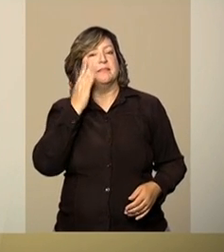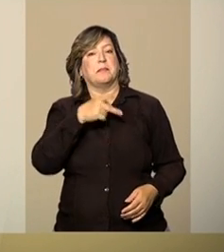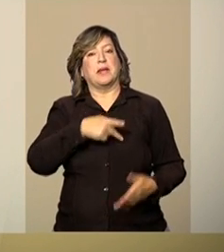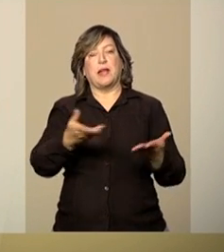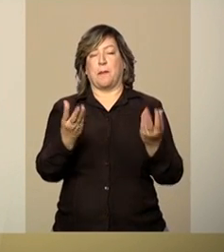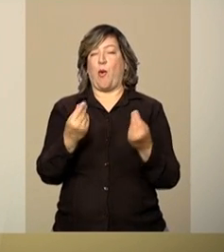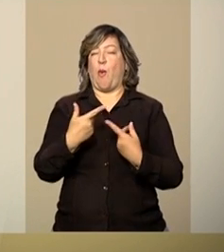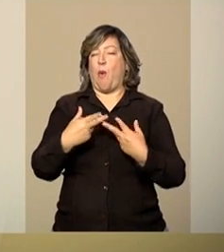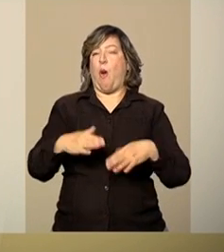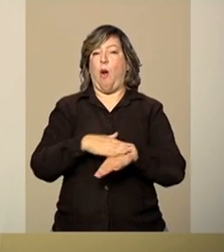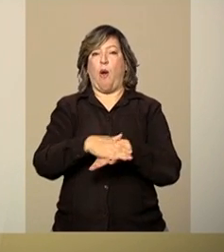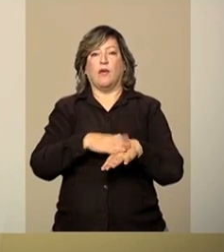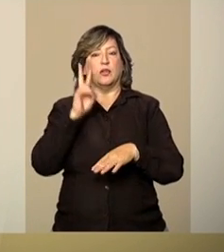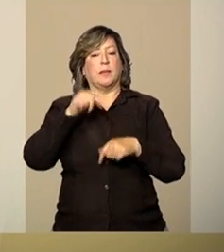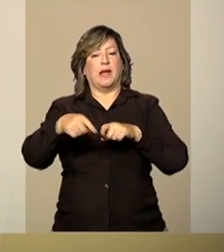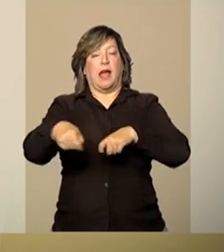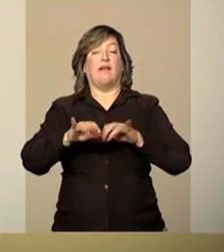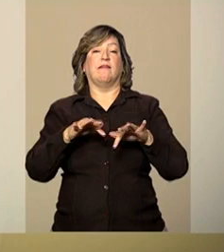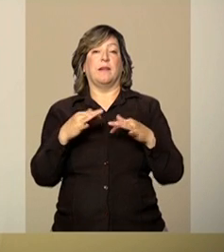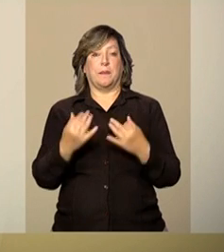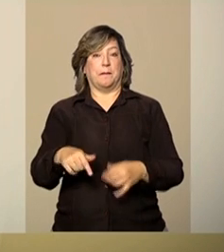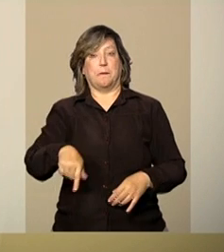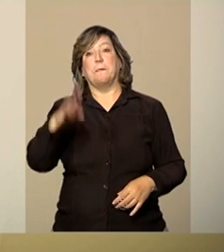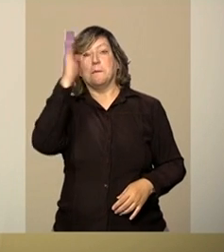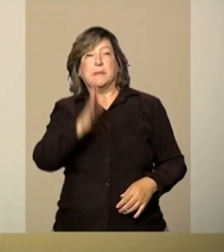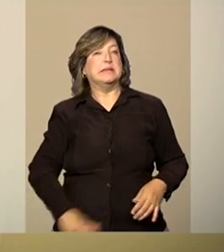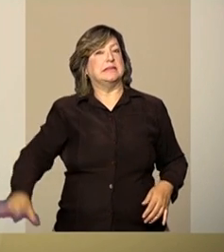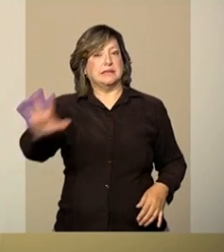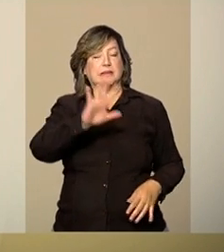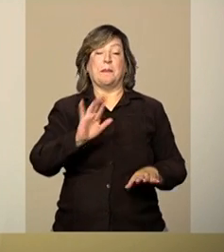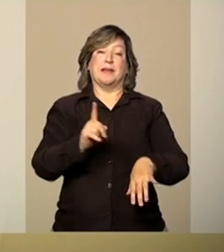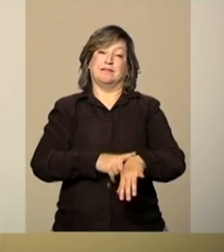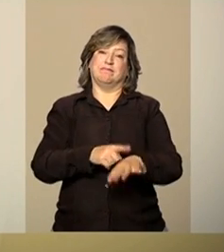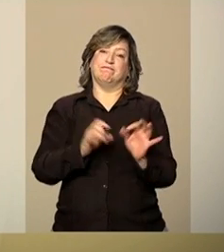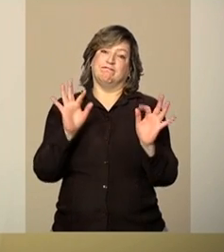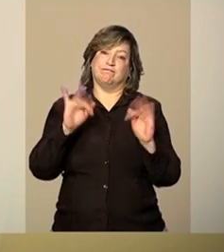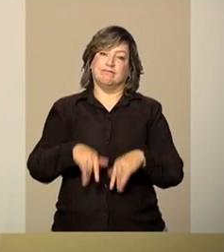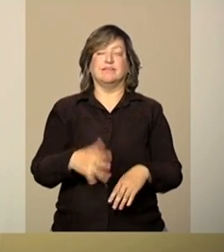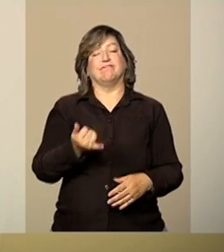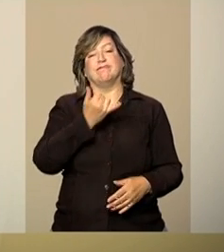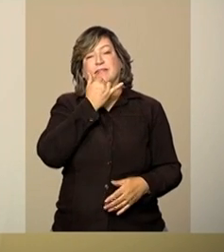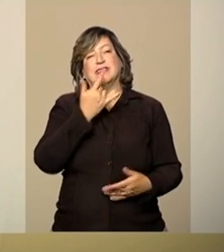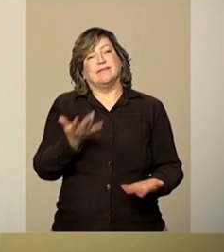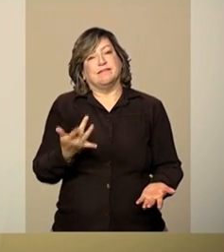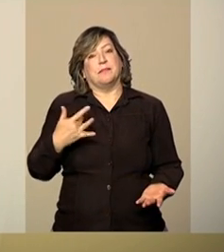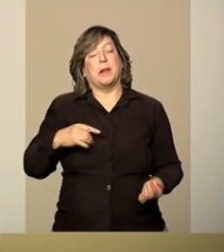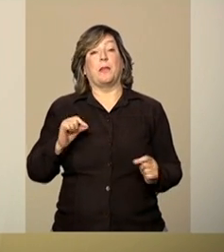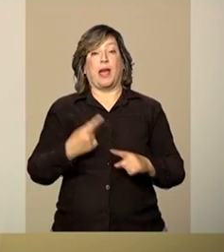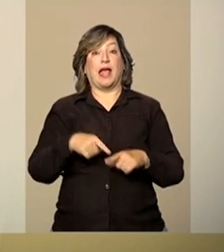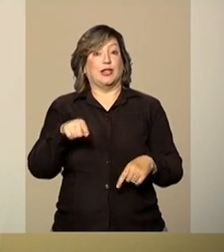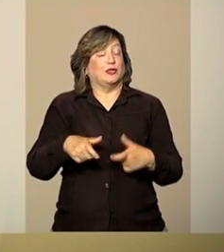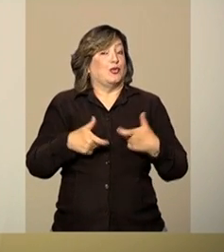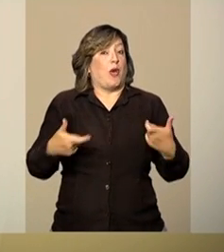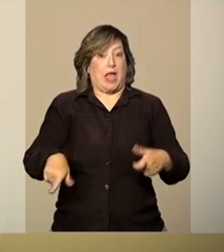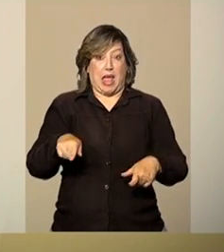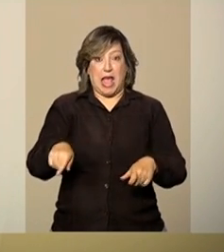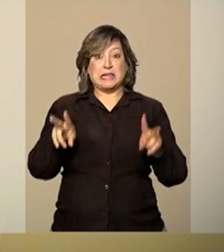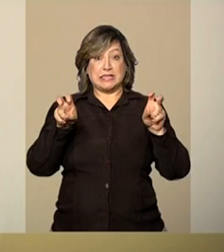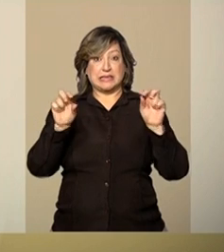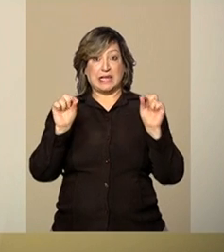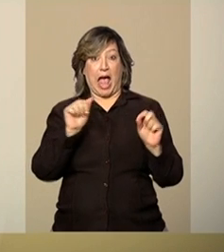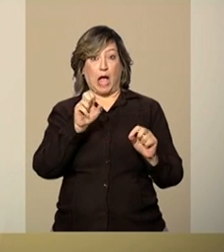conversar sobre agricultura brasileira mas infelizmente o nosso tempo acabou É uma pena Luciano porque o sucesso e a grandeza da